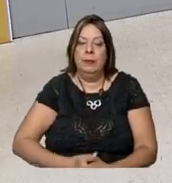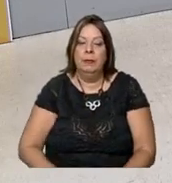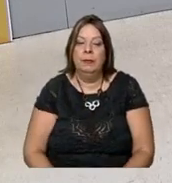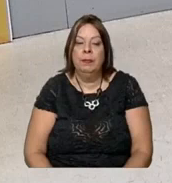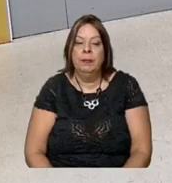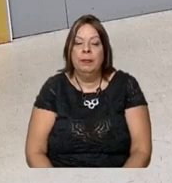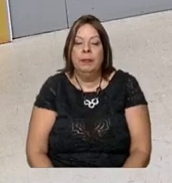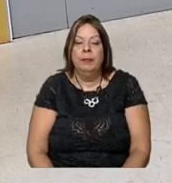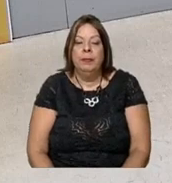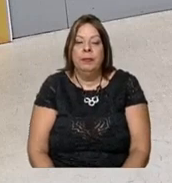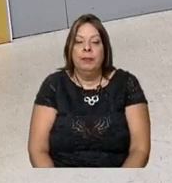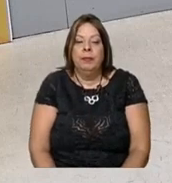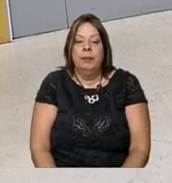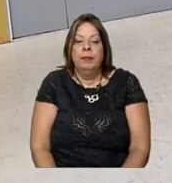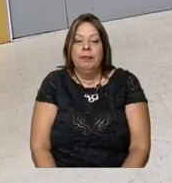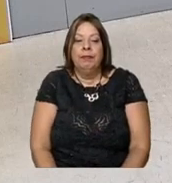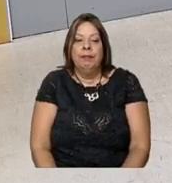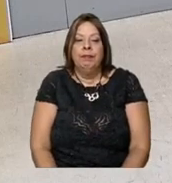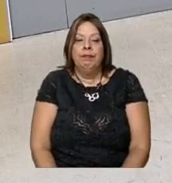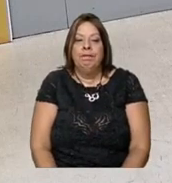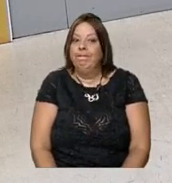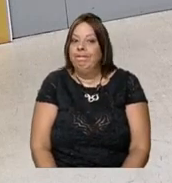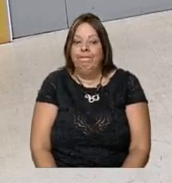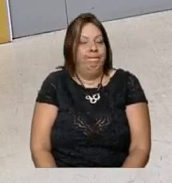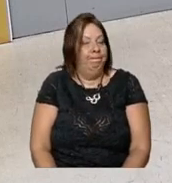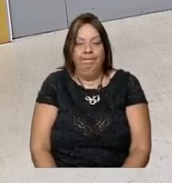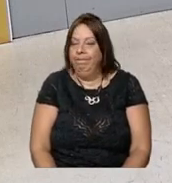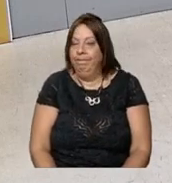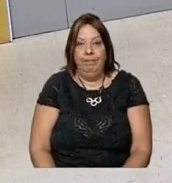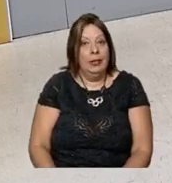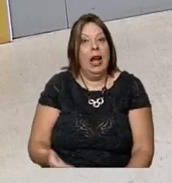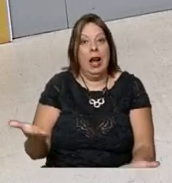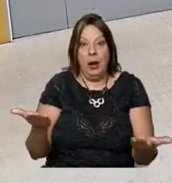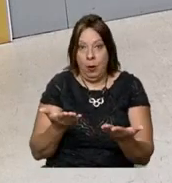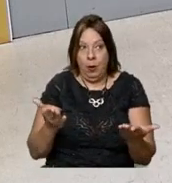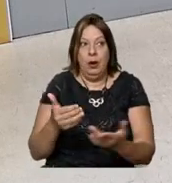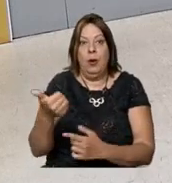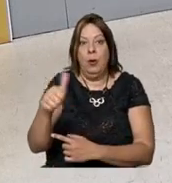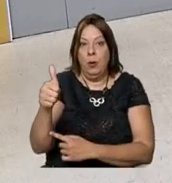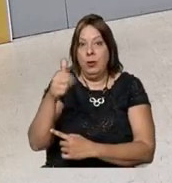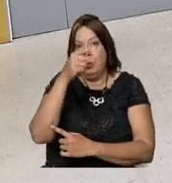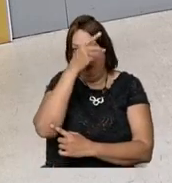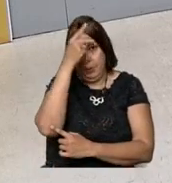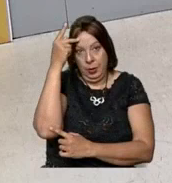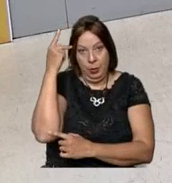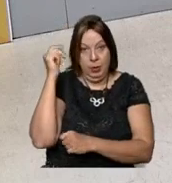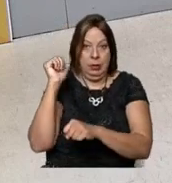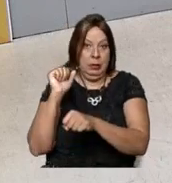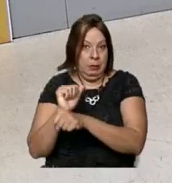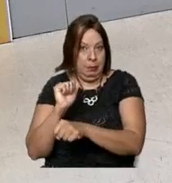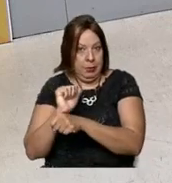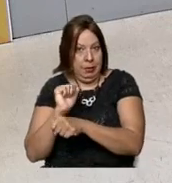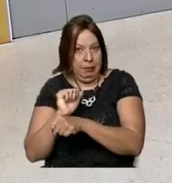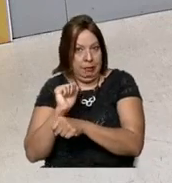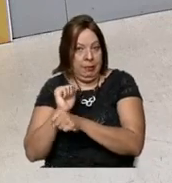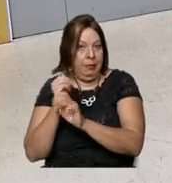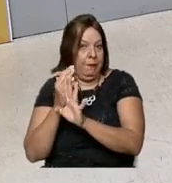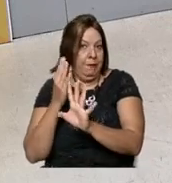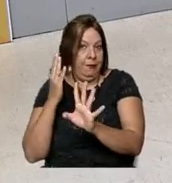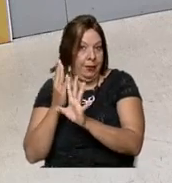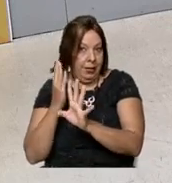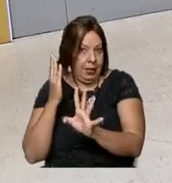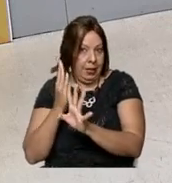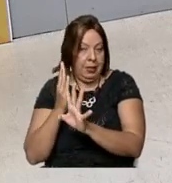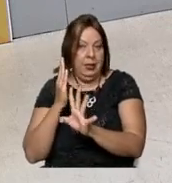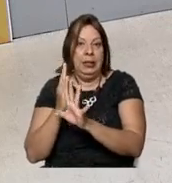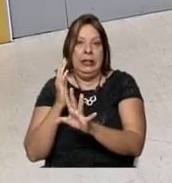11. 11. 11. E 11 também é o número aí de títulos na fila de espera,